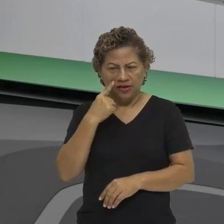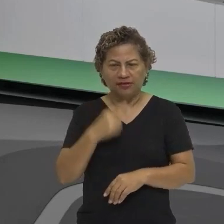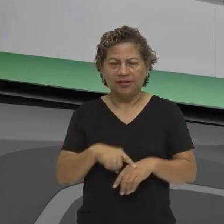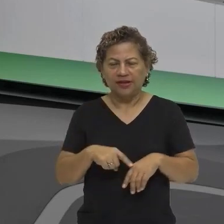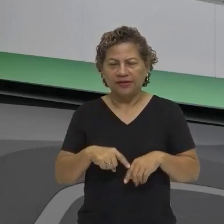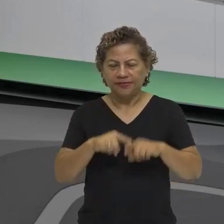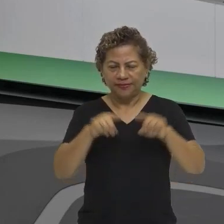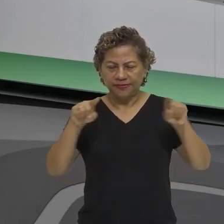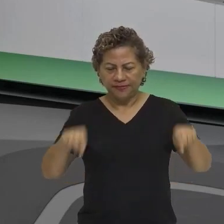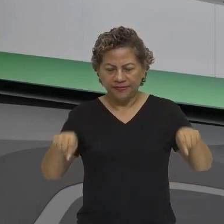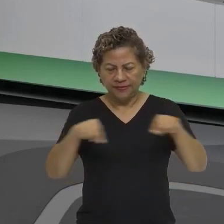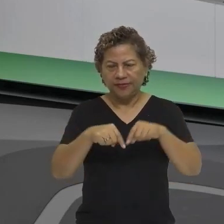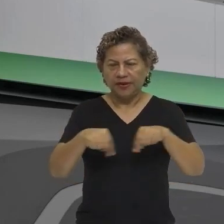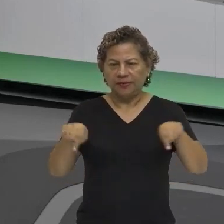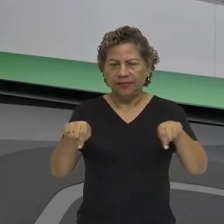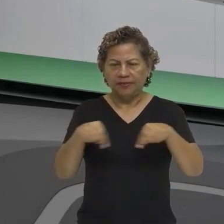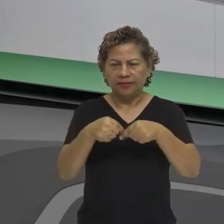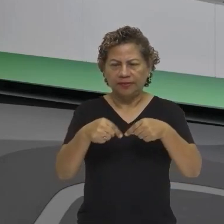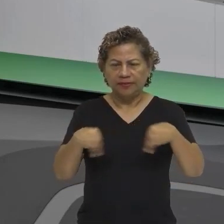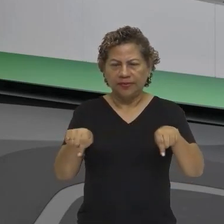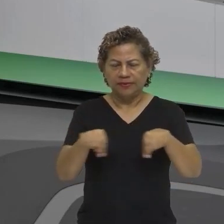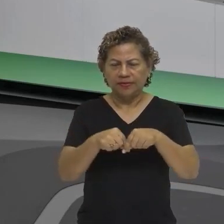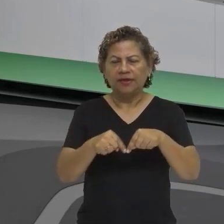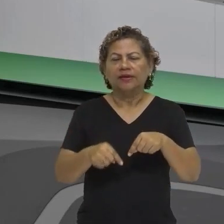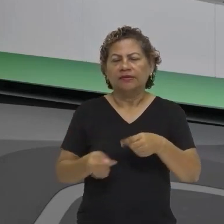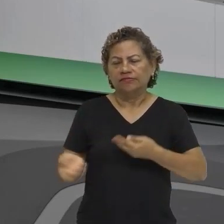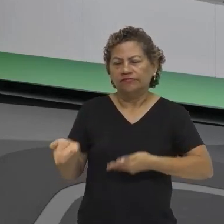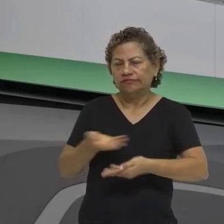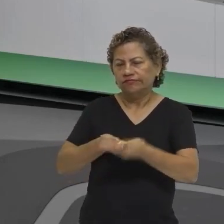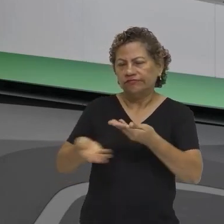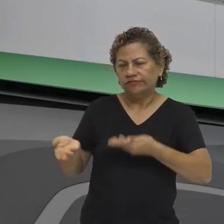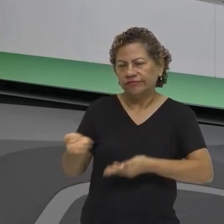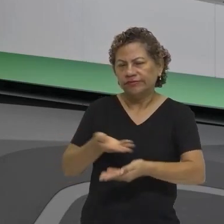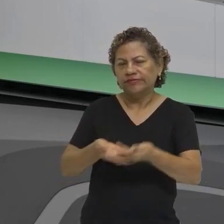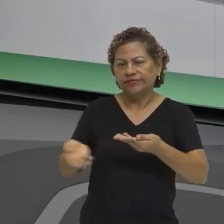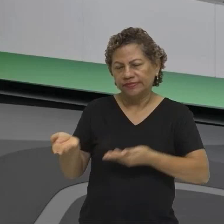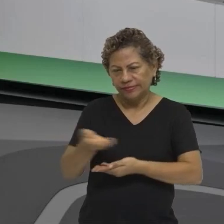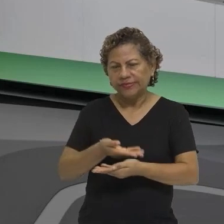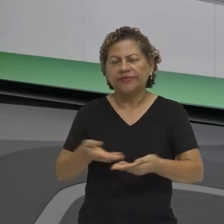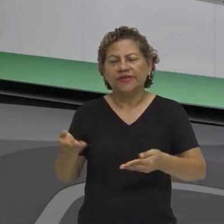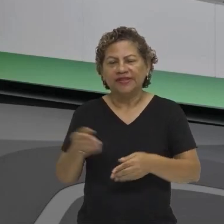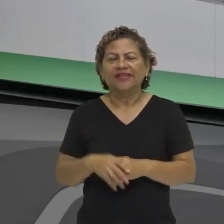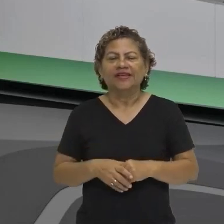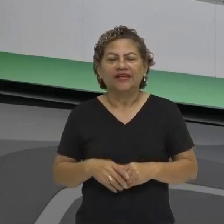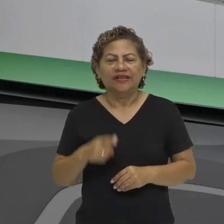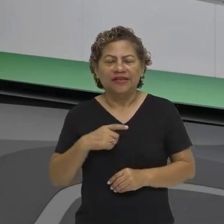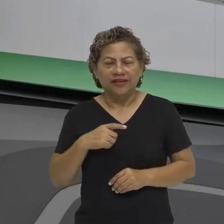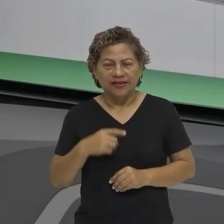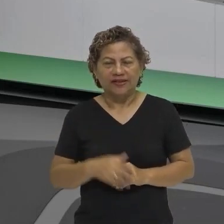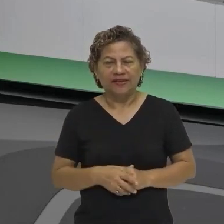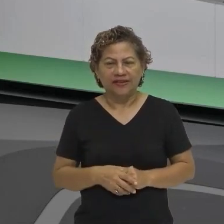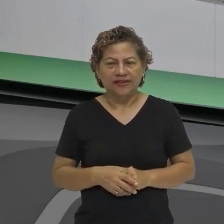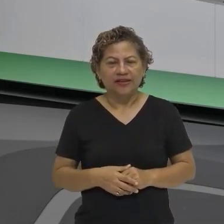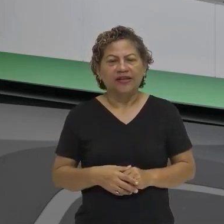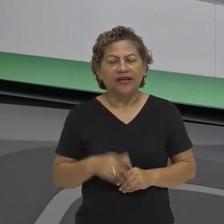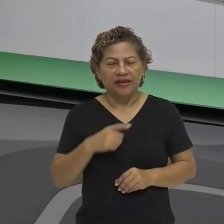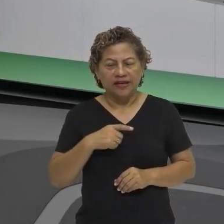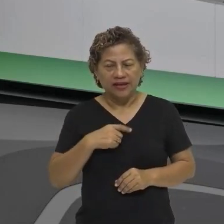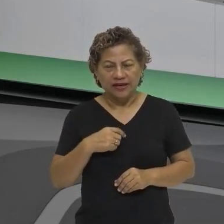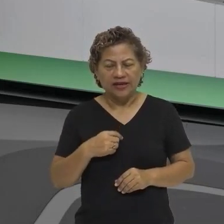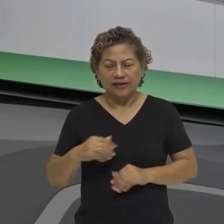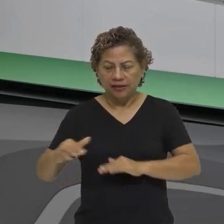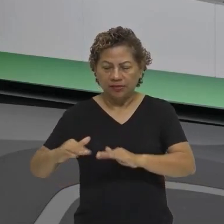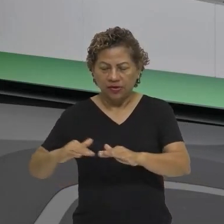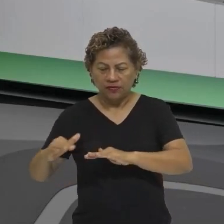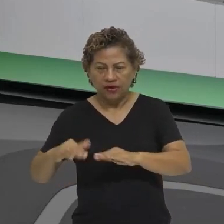outra, a energia é transferida através das bolinhas e aí a outra bolinha do outro lado se move.